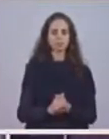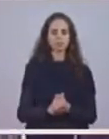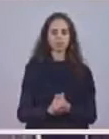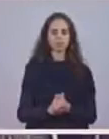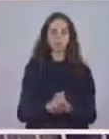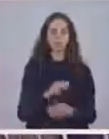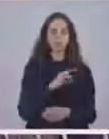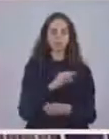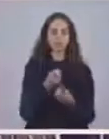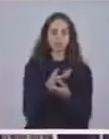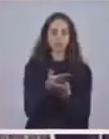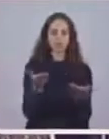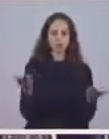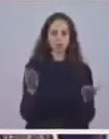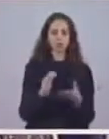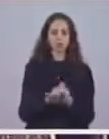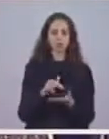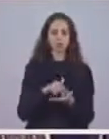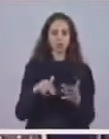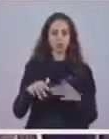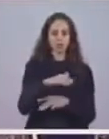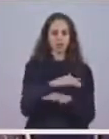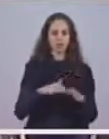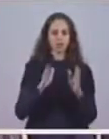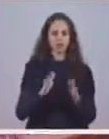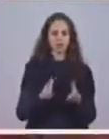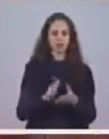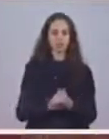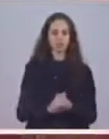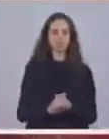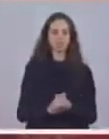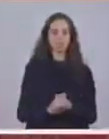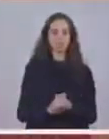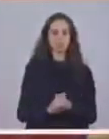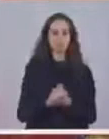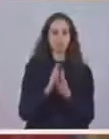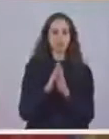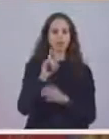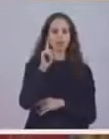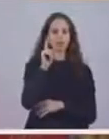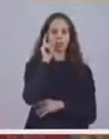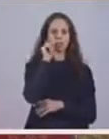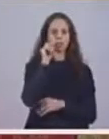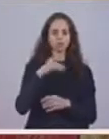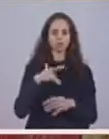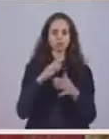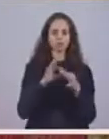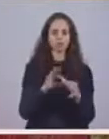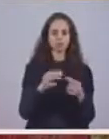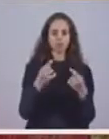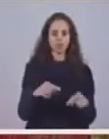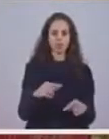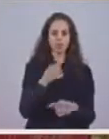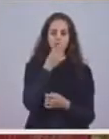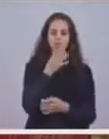O Senhor esteja convosco. Ele está no meio de nós. Deus, Pai de misericórdia,